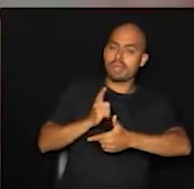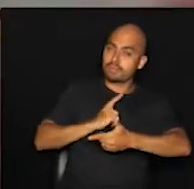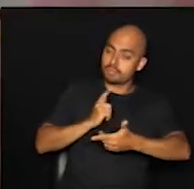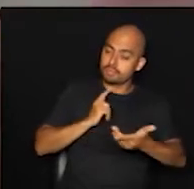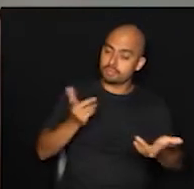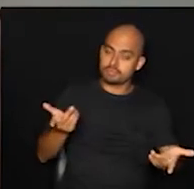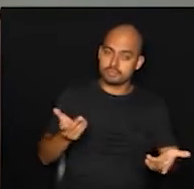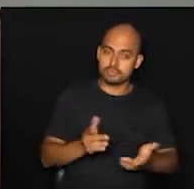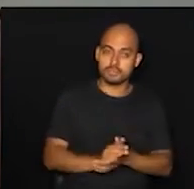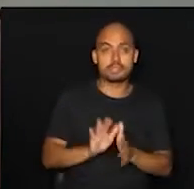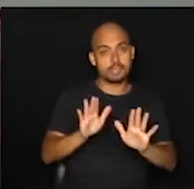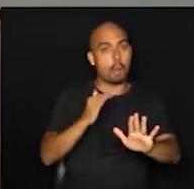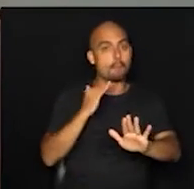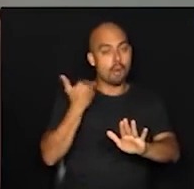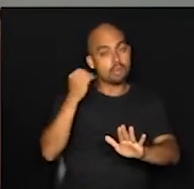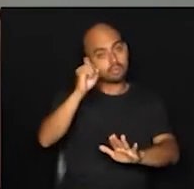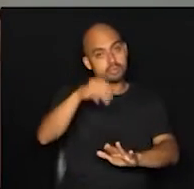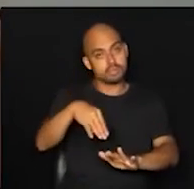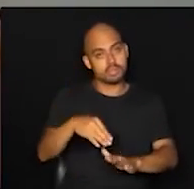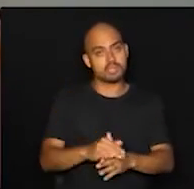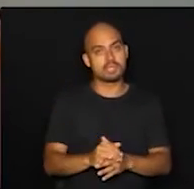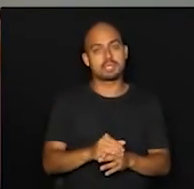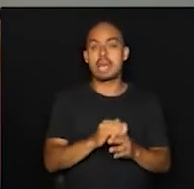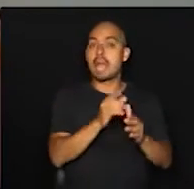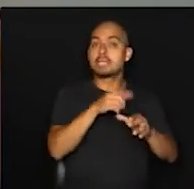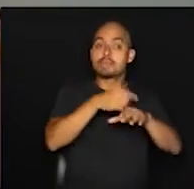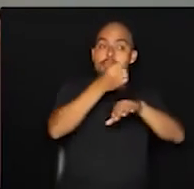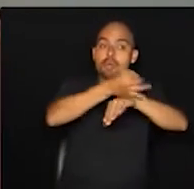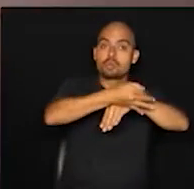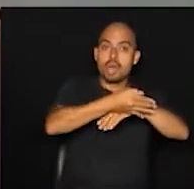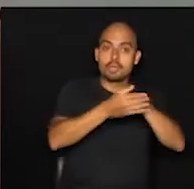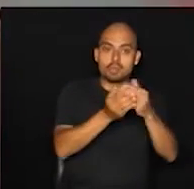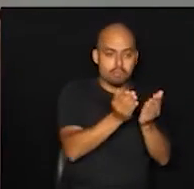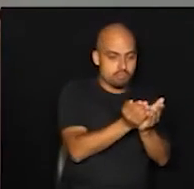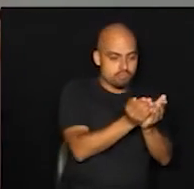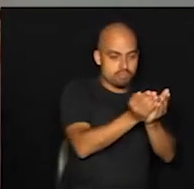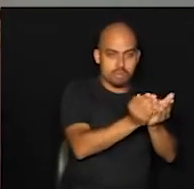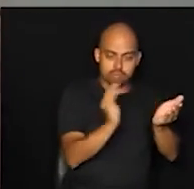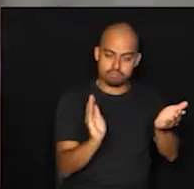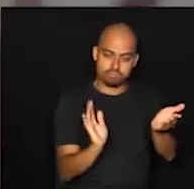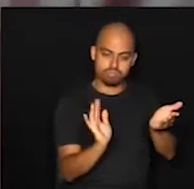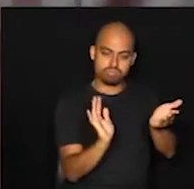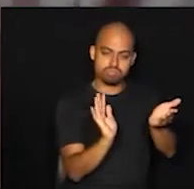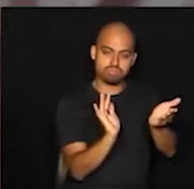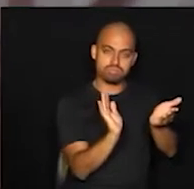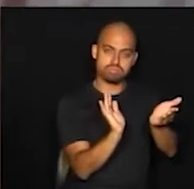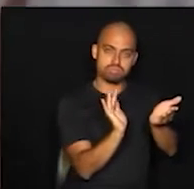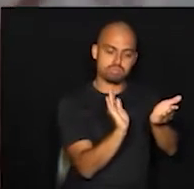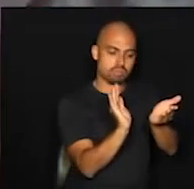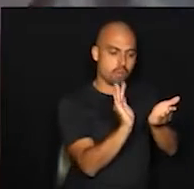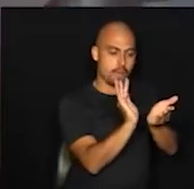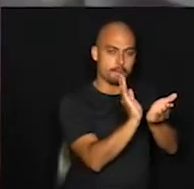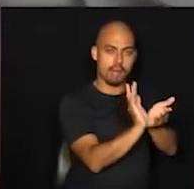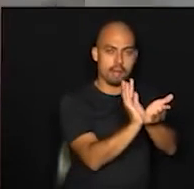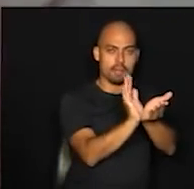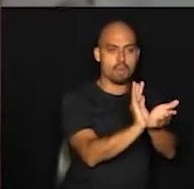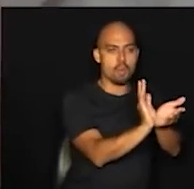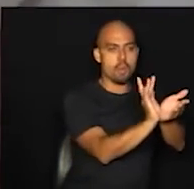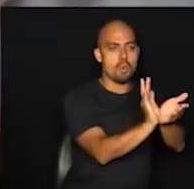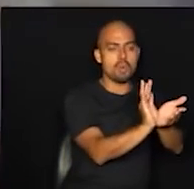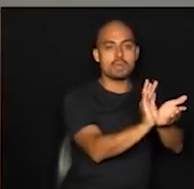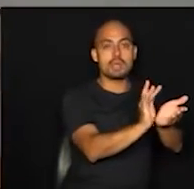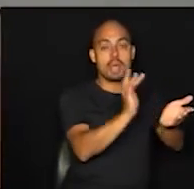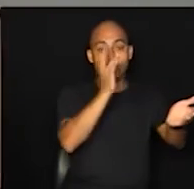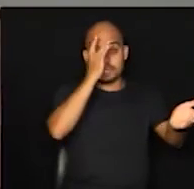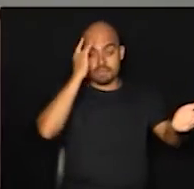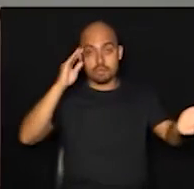depois que eles foram embarcados de madrugada no navio, continuou a ter, porque aí desembarcaram tropas de Niterói, vindas de